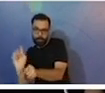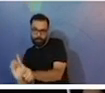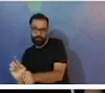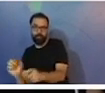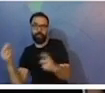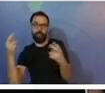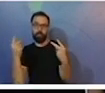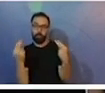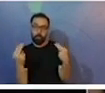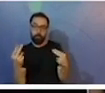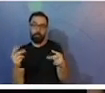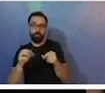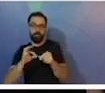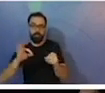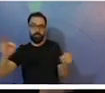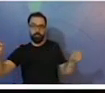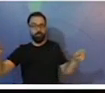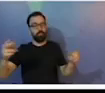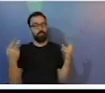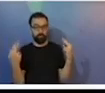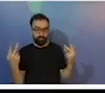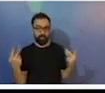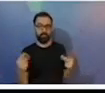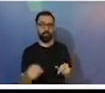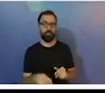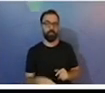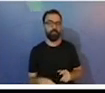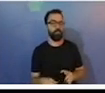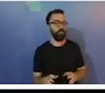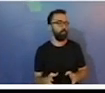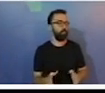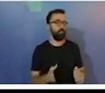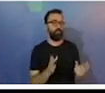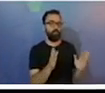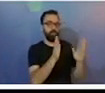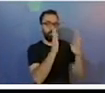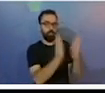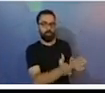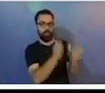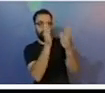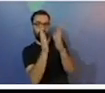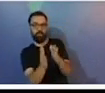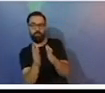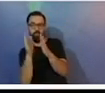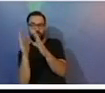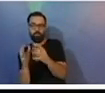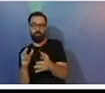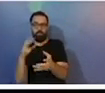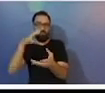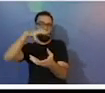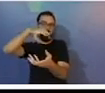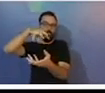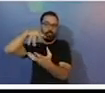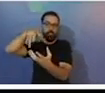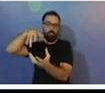idênticas, do mesmo tamanho. E elas dividem também o país em duas